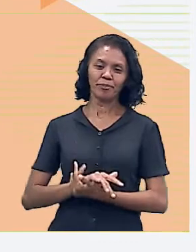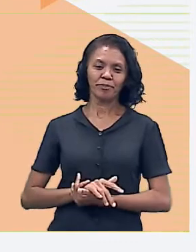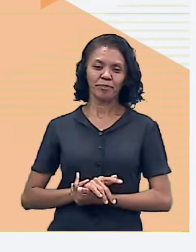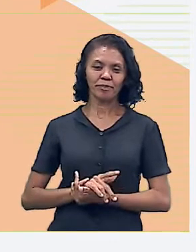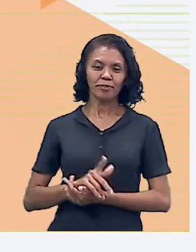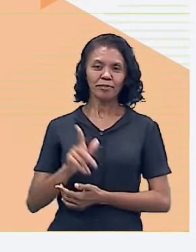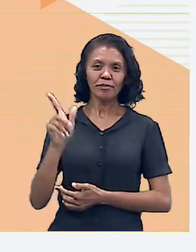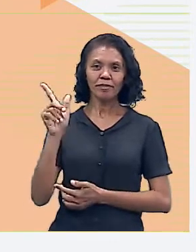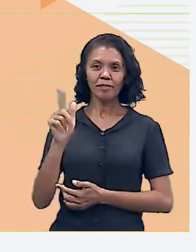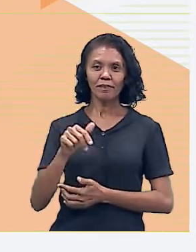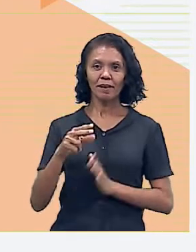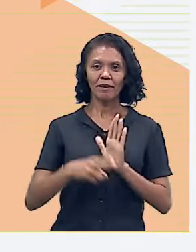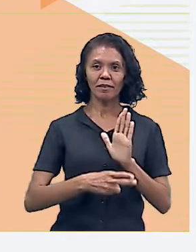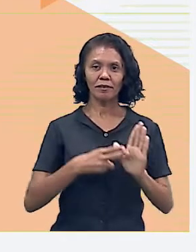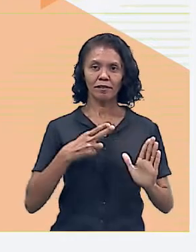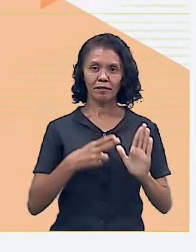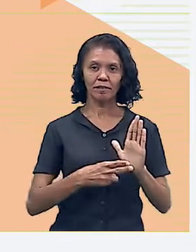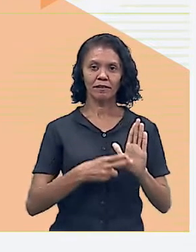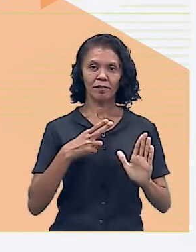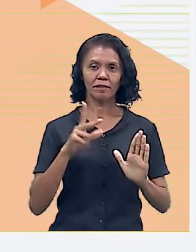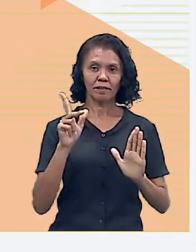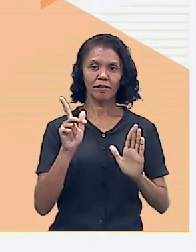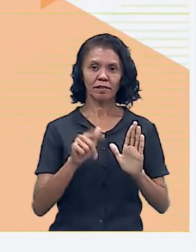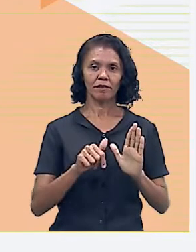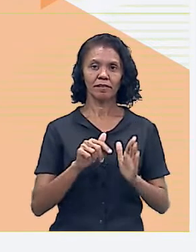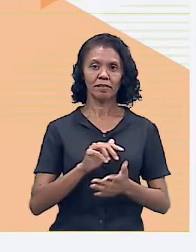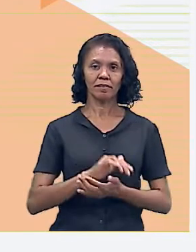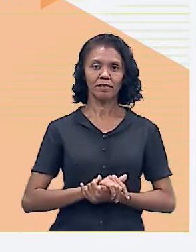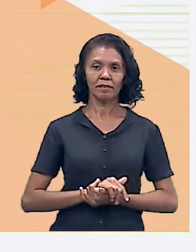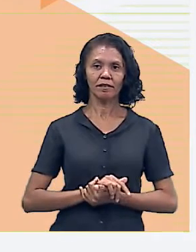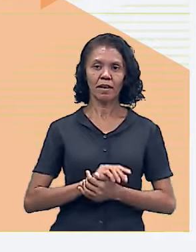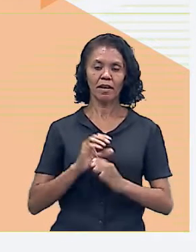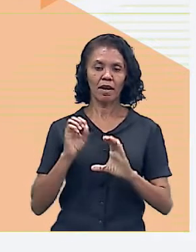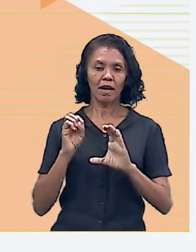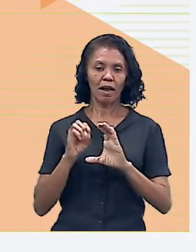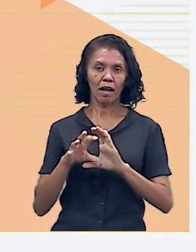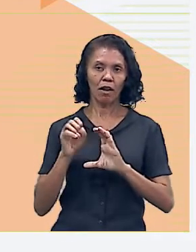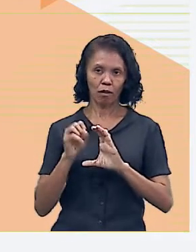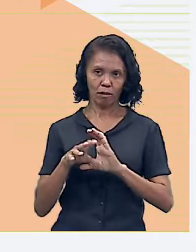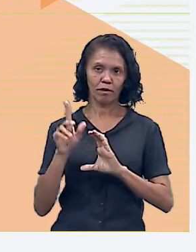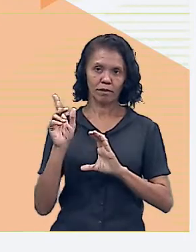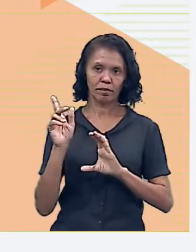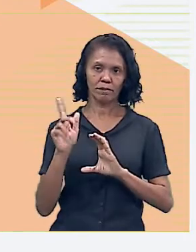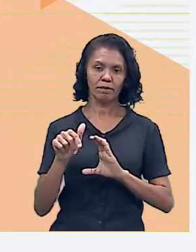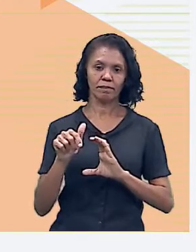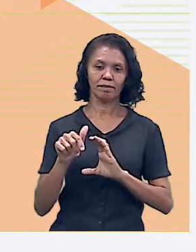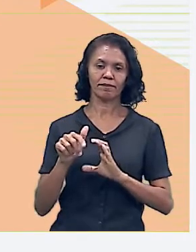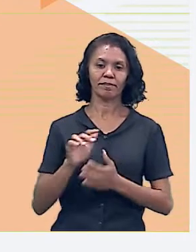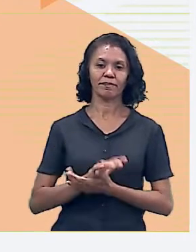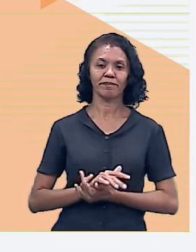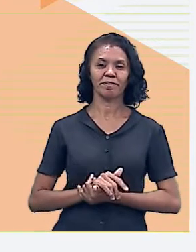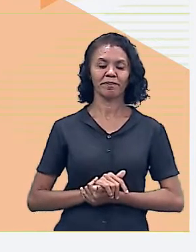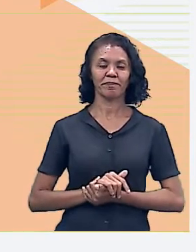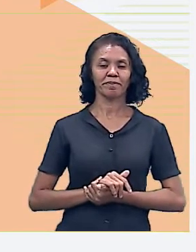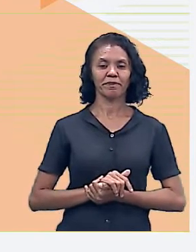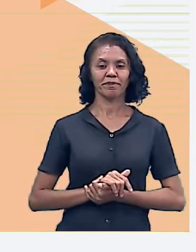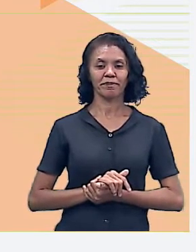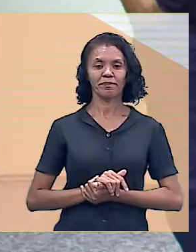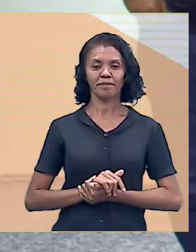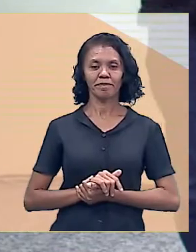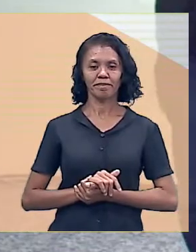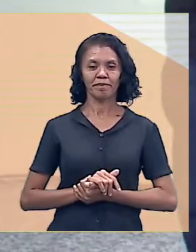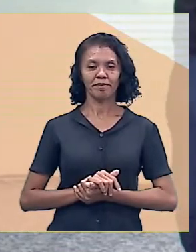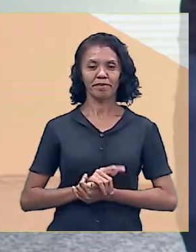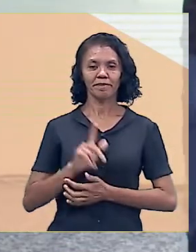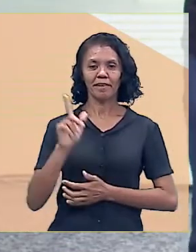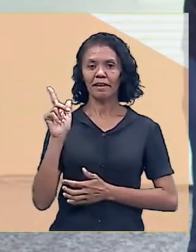é inspirado na obra aí de Ariano Suassuna não é Ariano Suassuna O Auto da Compadecida não é